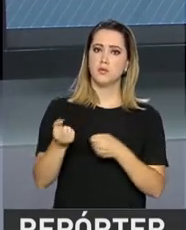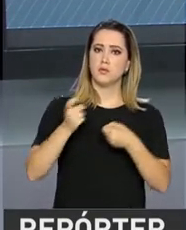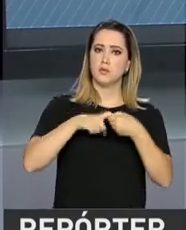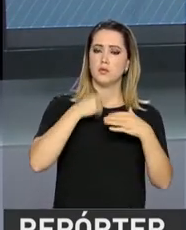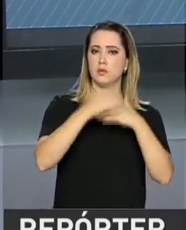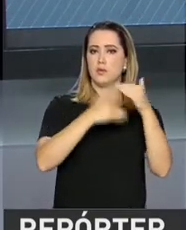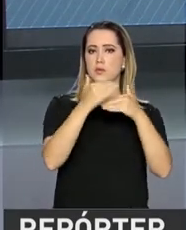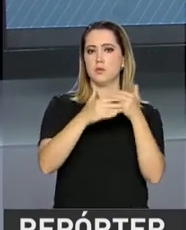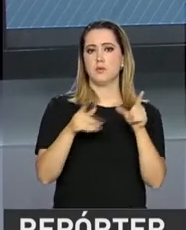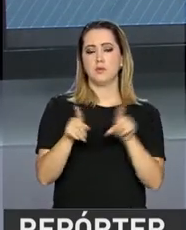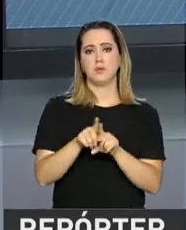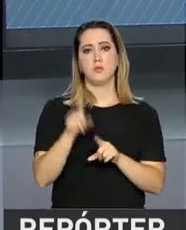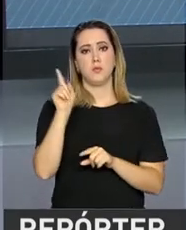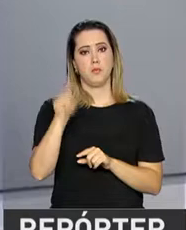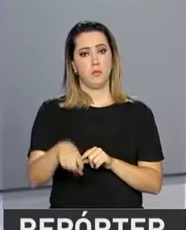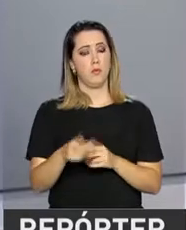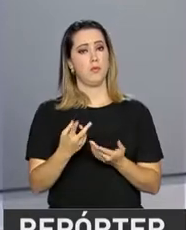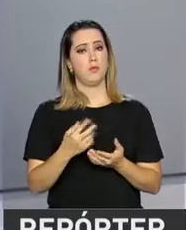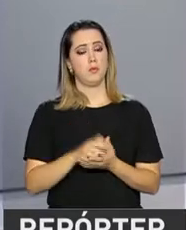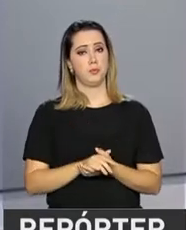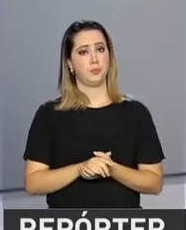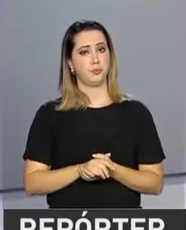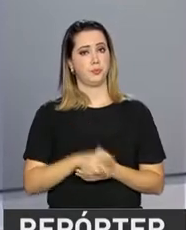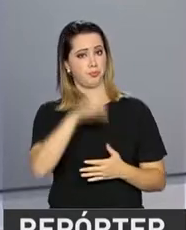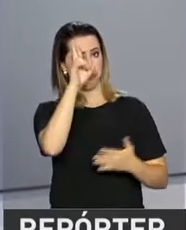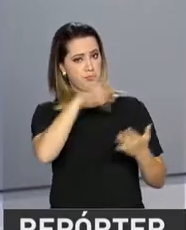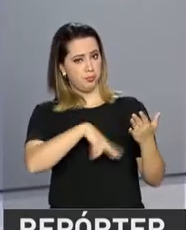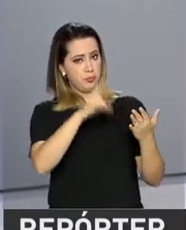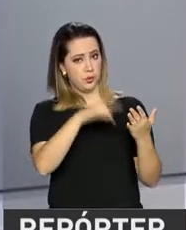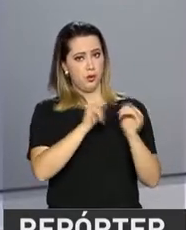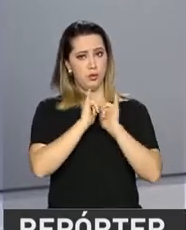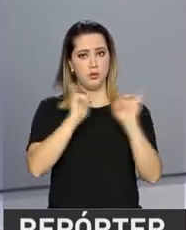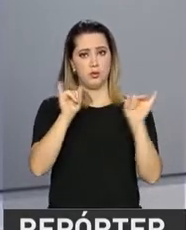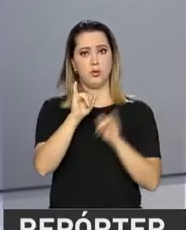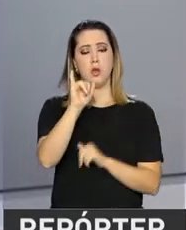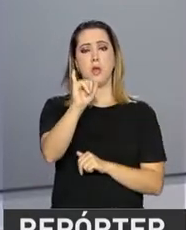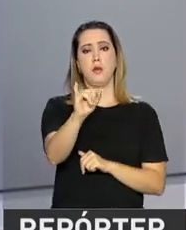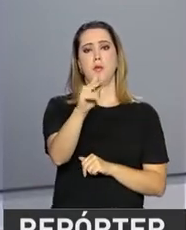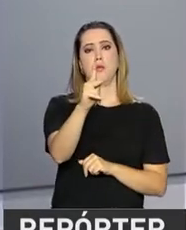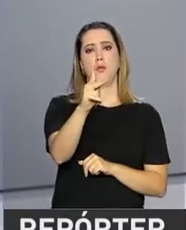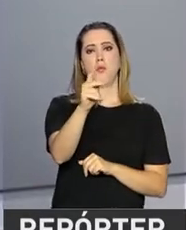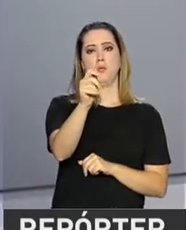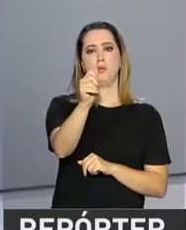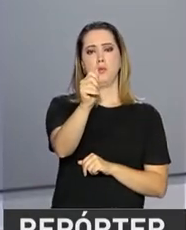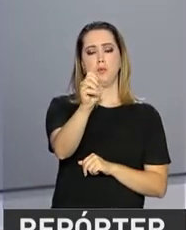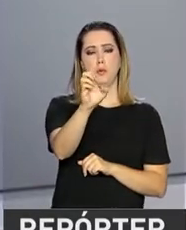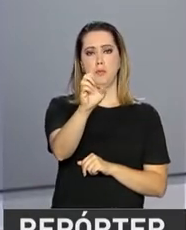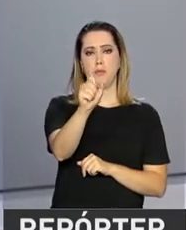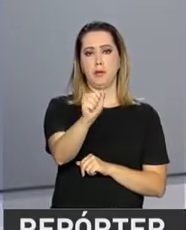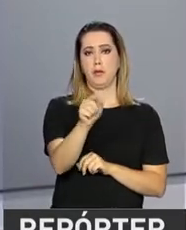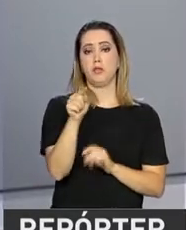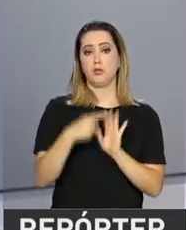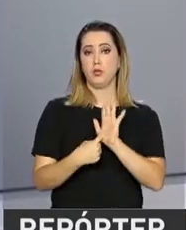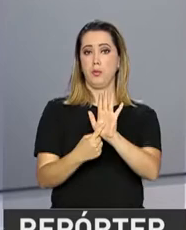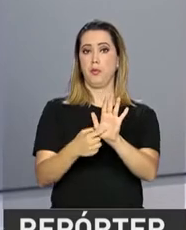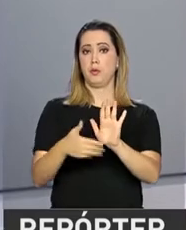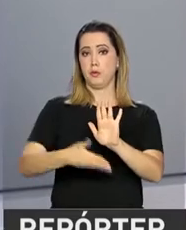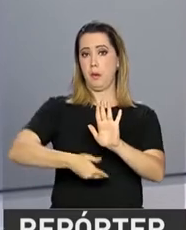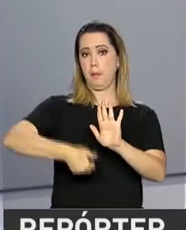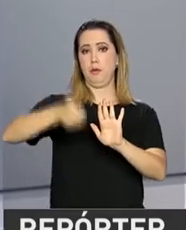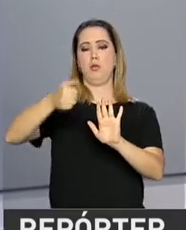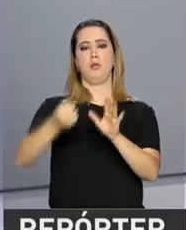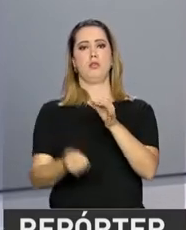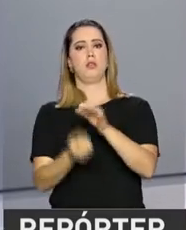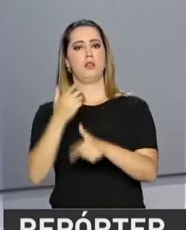a trajetória de crescimento e um relatório divulgado pelo ipea mostra que essas ações já mostram resultados geração de